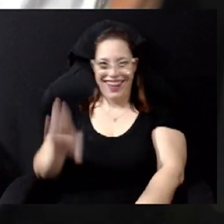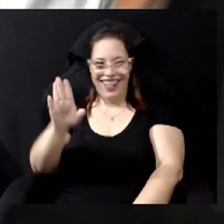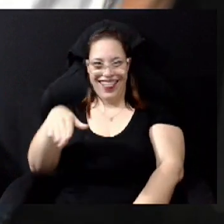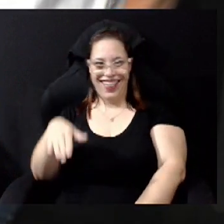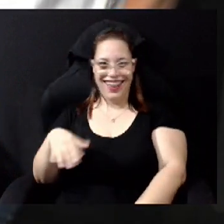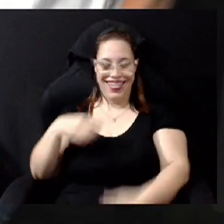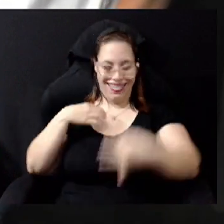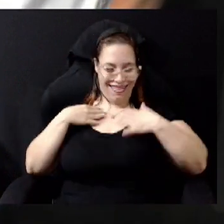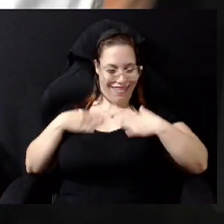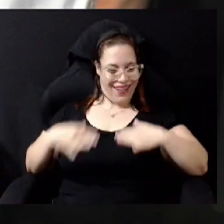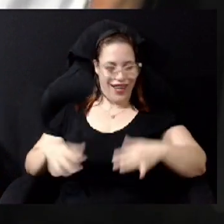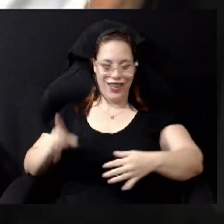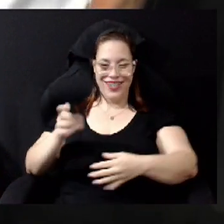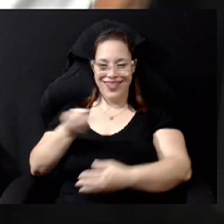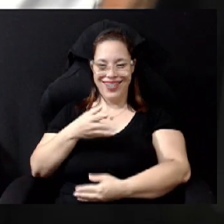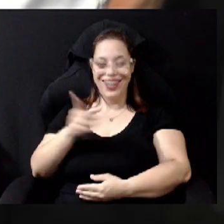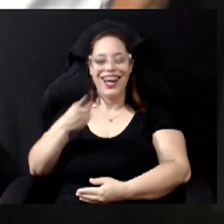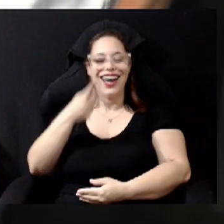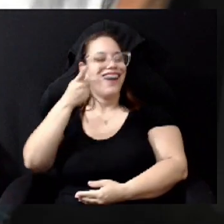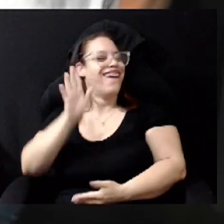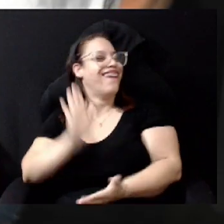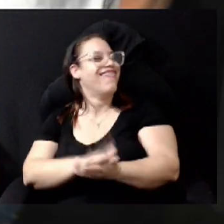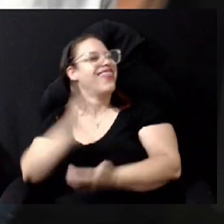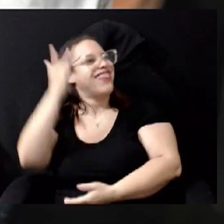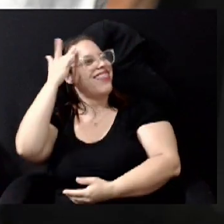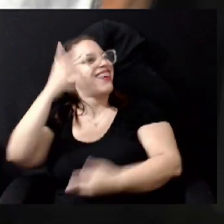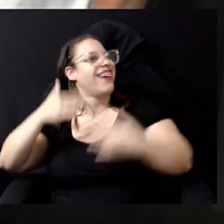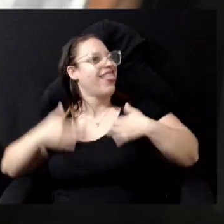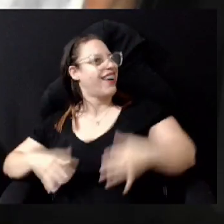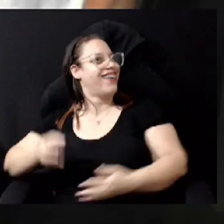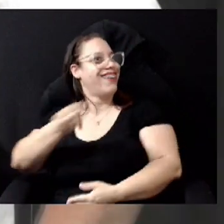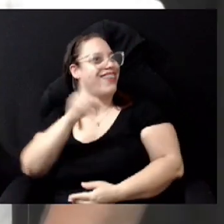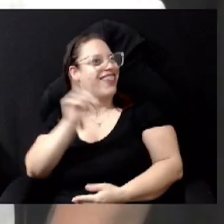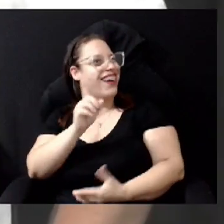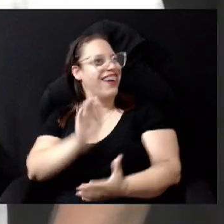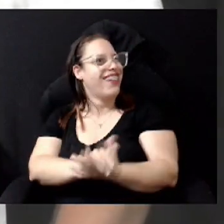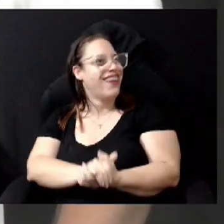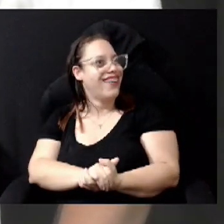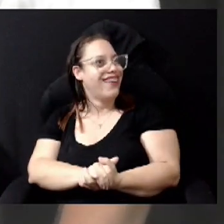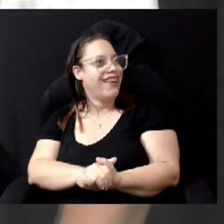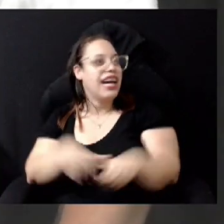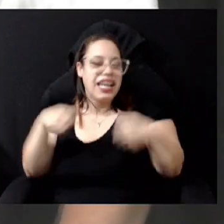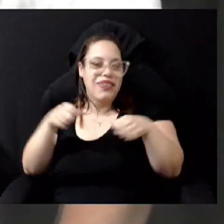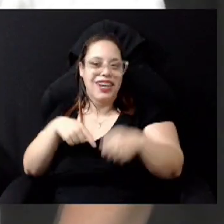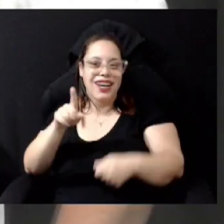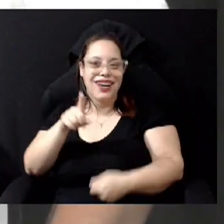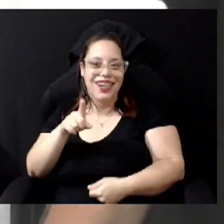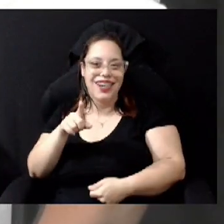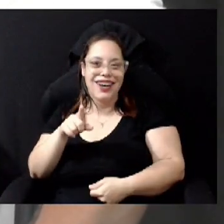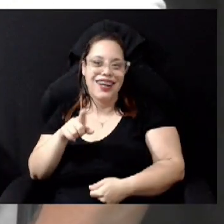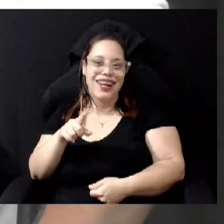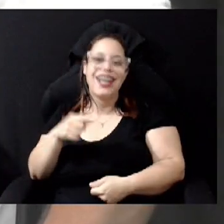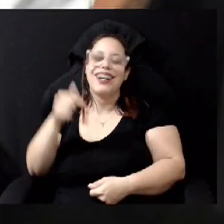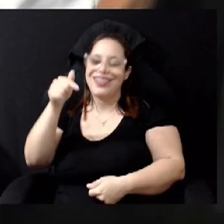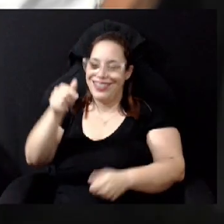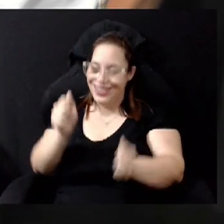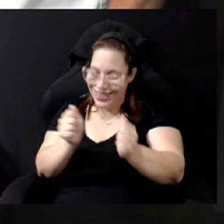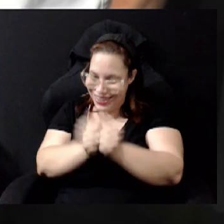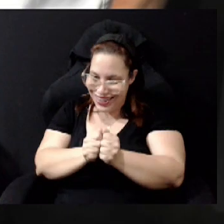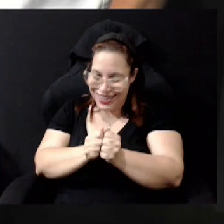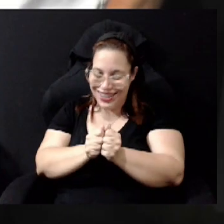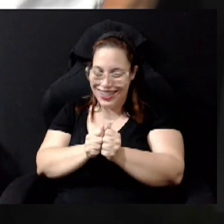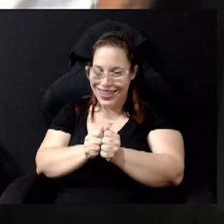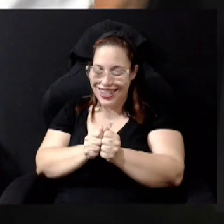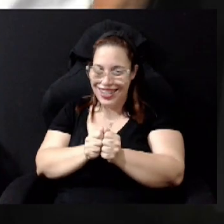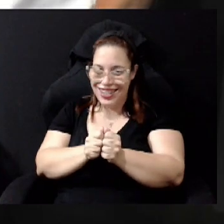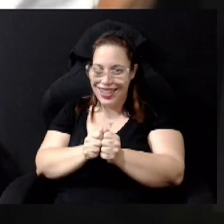Eu falei sobre isso. Eu não sei se eu vou fazer terno novo. Eu perguntei se era necessário ir. Mas nós vamos estar lá. Porque primeiro tem que ser